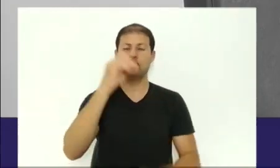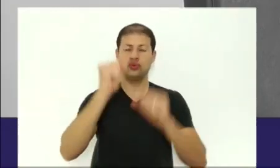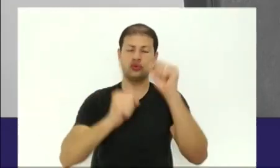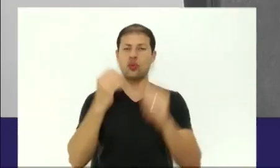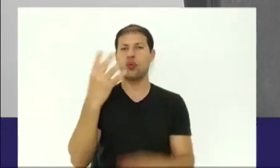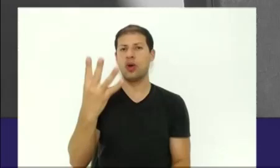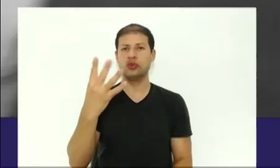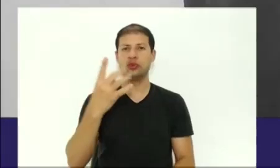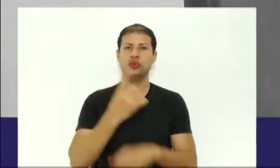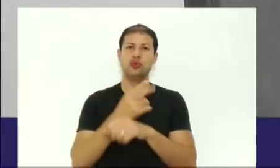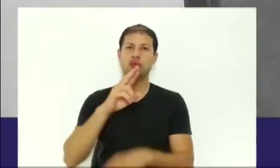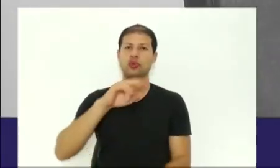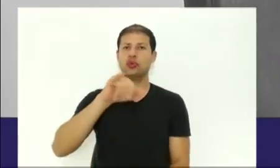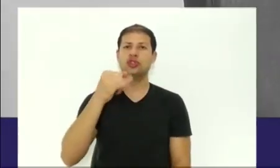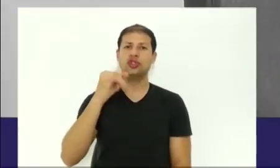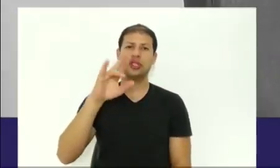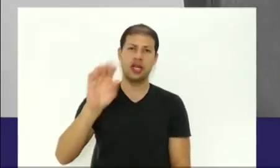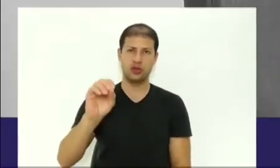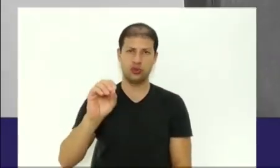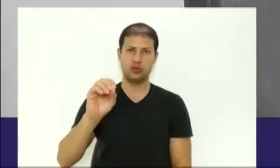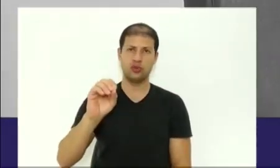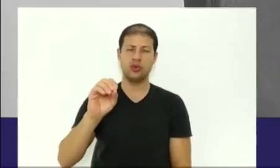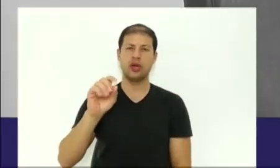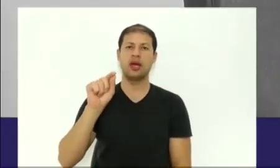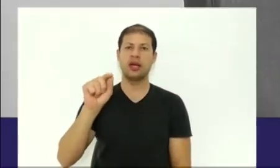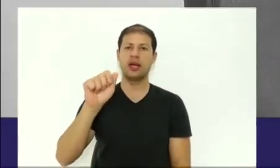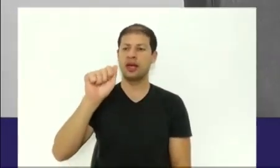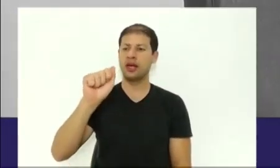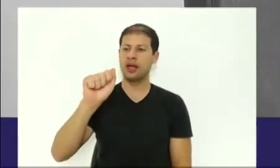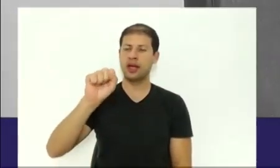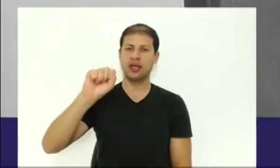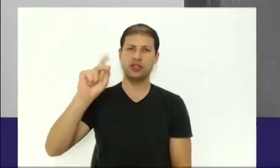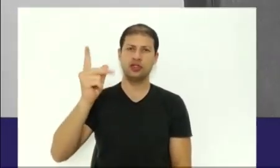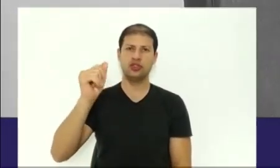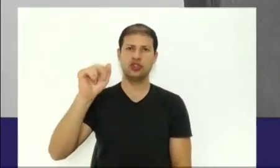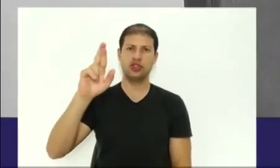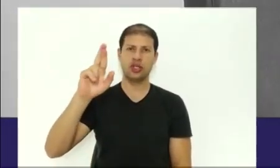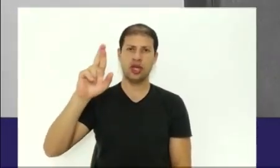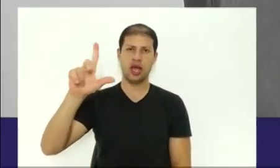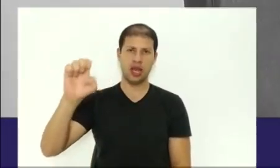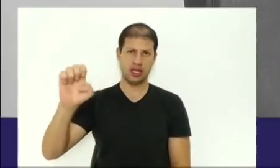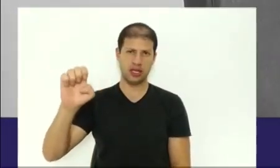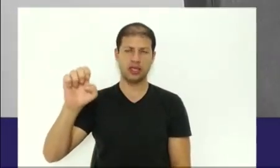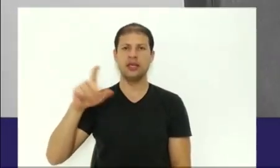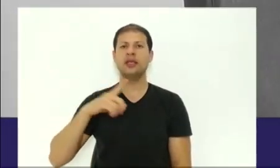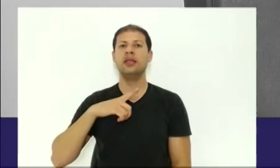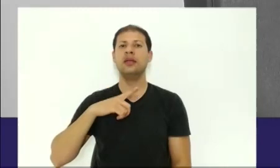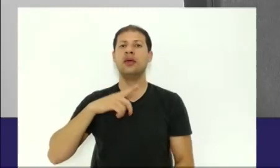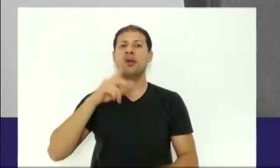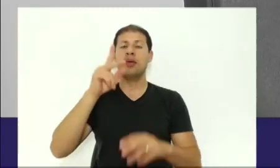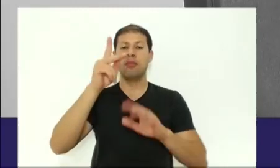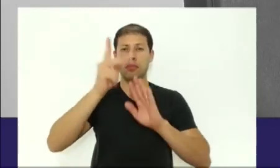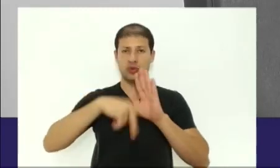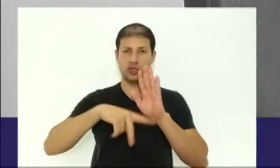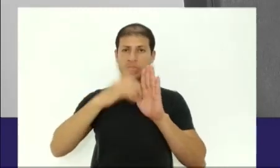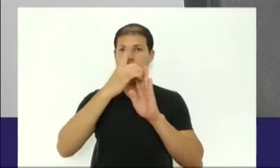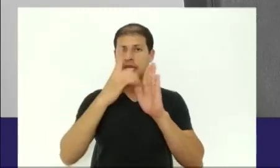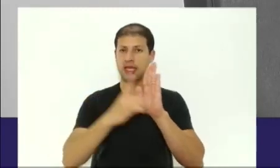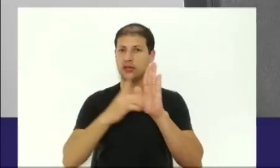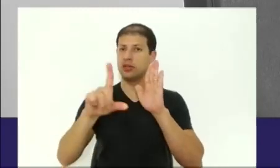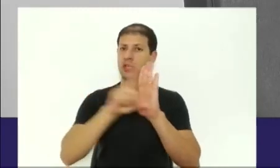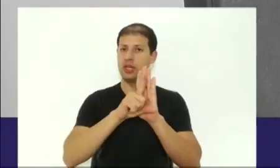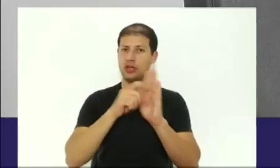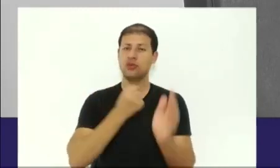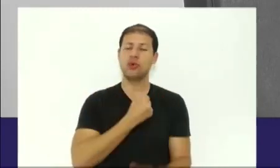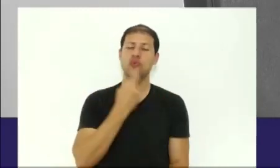Dr. Jairo Jorge Gabriel, à Charles Assef Eireli. Projeto de Decreto Legislativo número 1